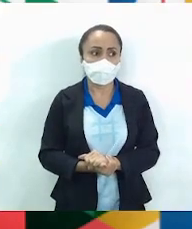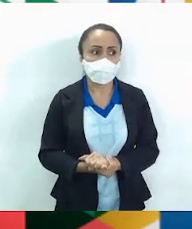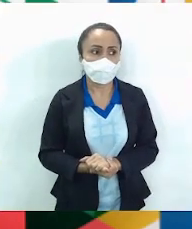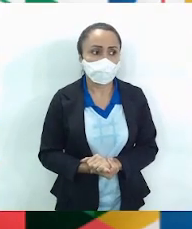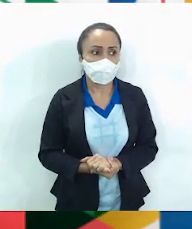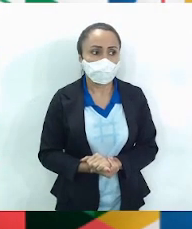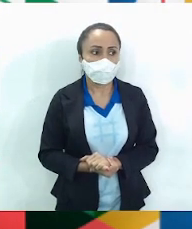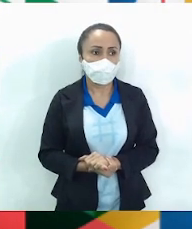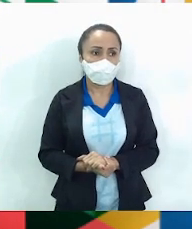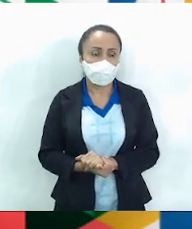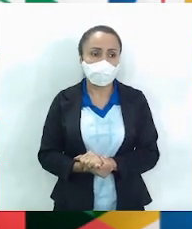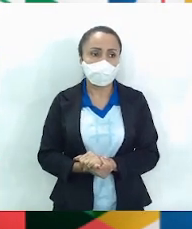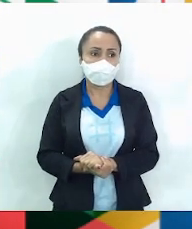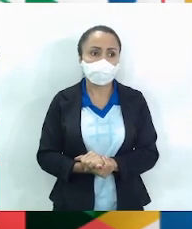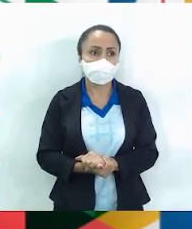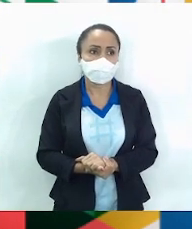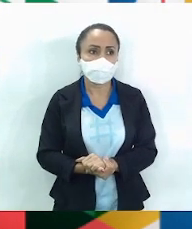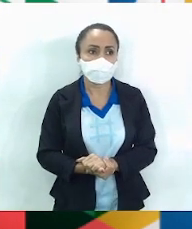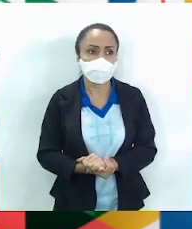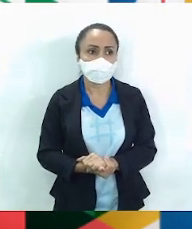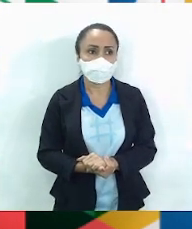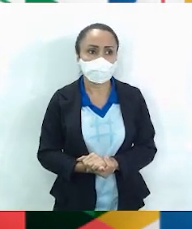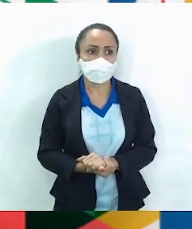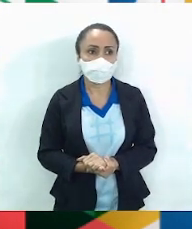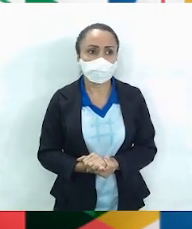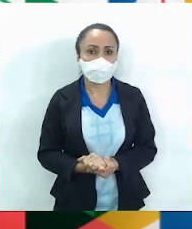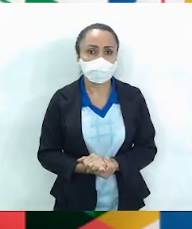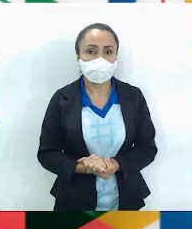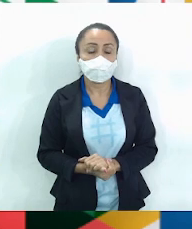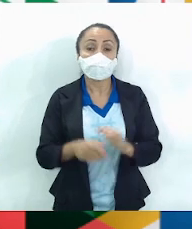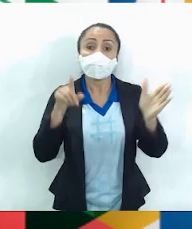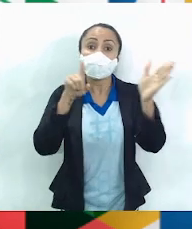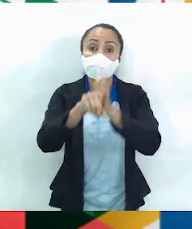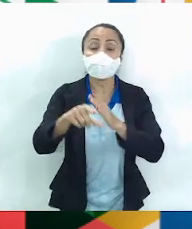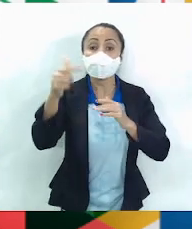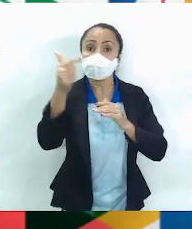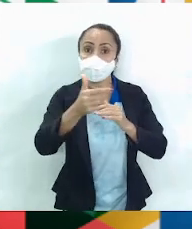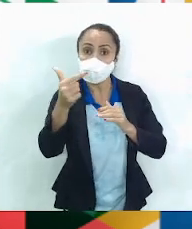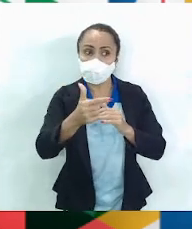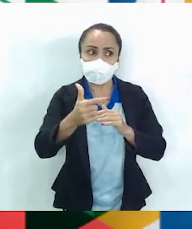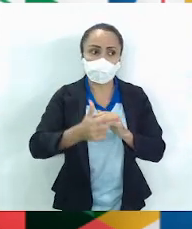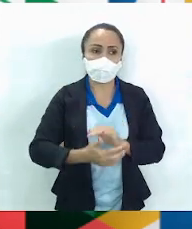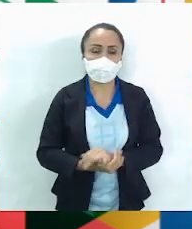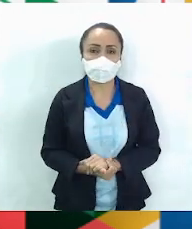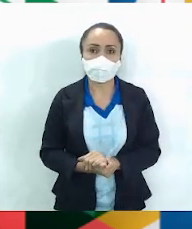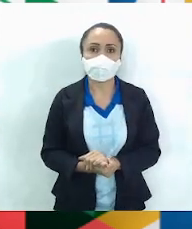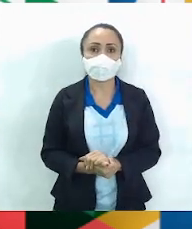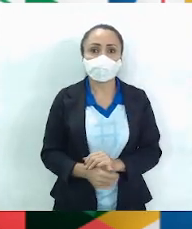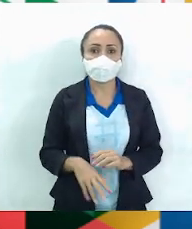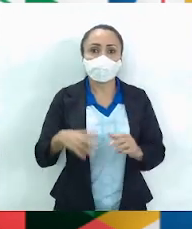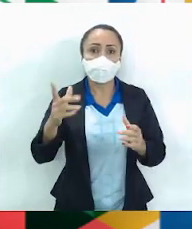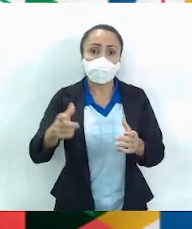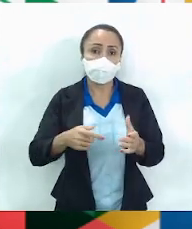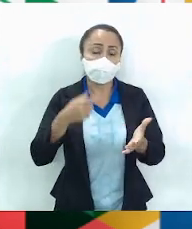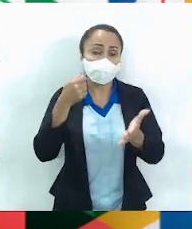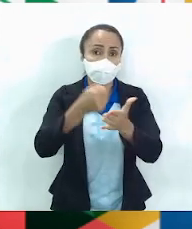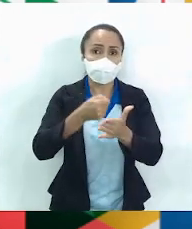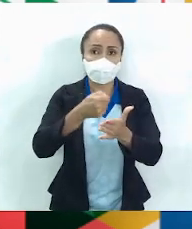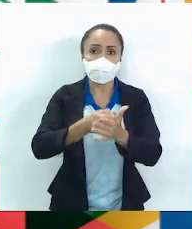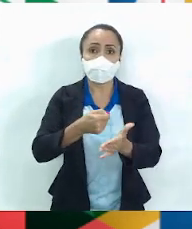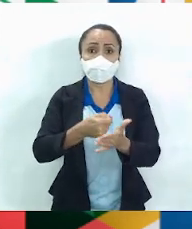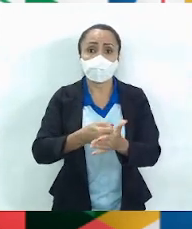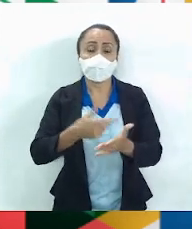questões do cenário geopolítico global. Vamos lá. Questão 2 Entre os atentados atribuídos